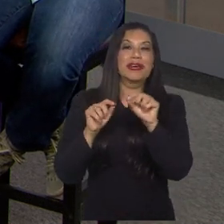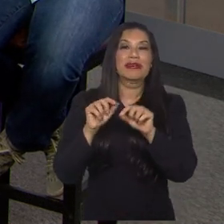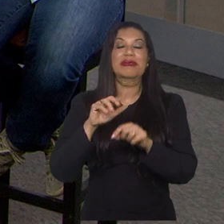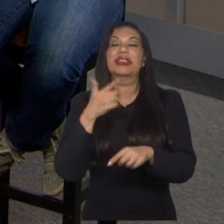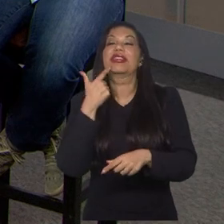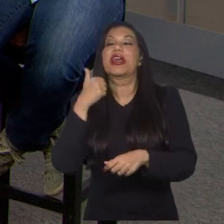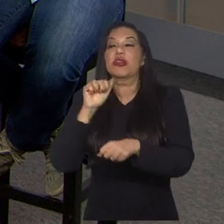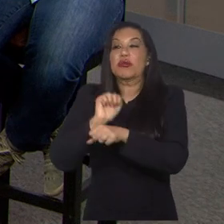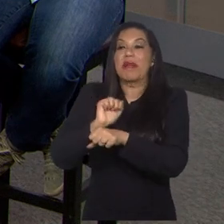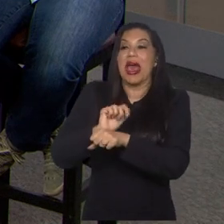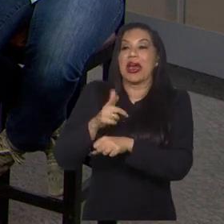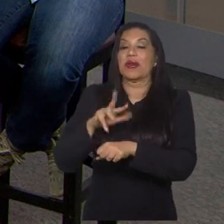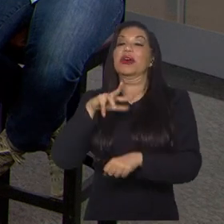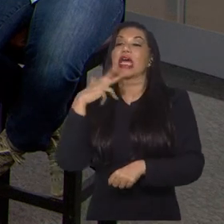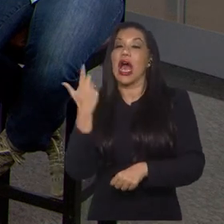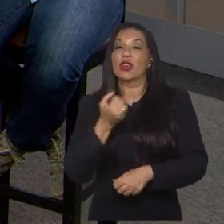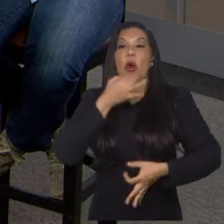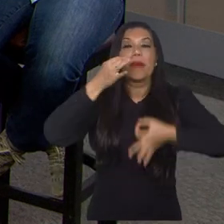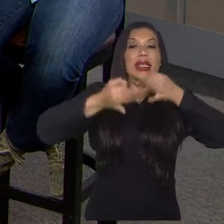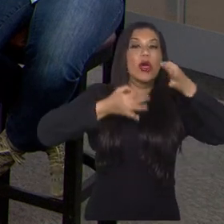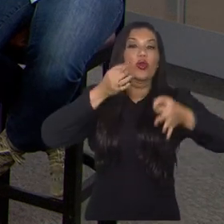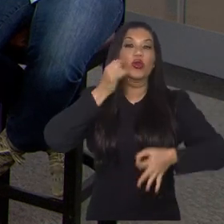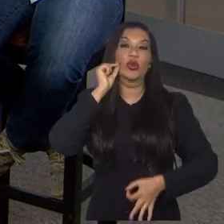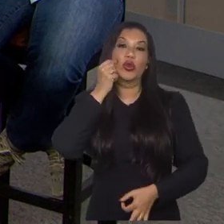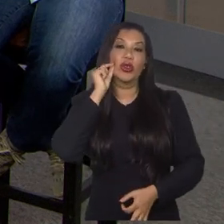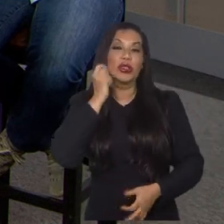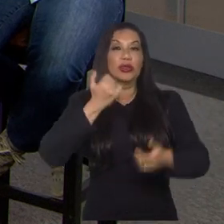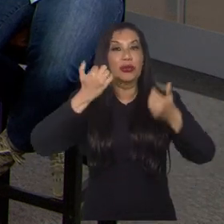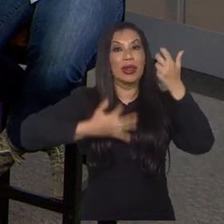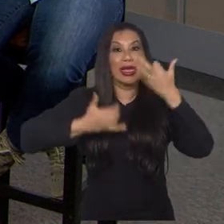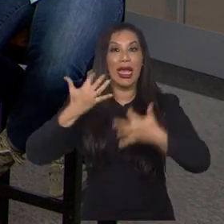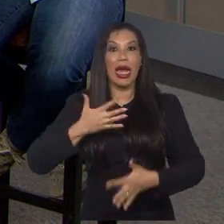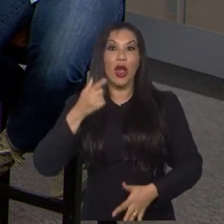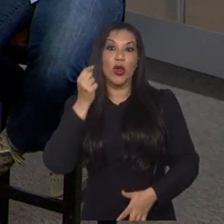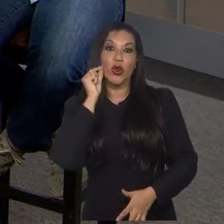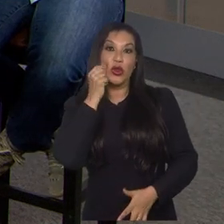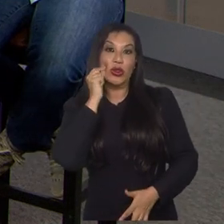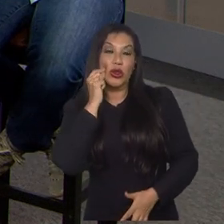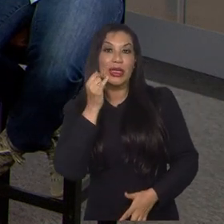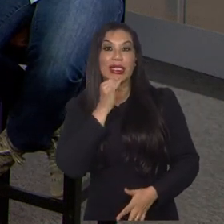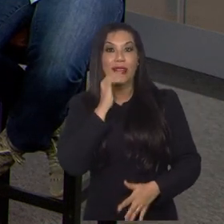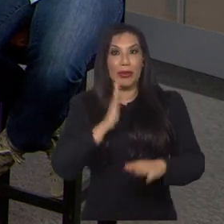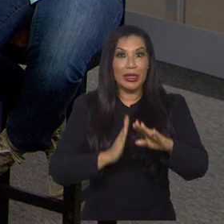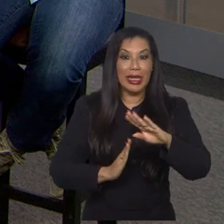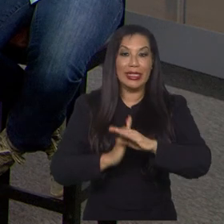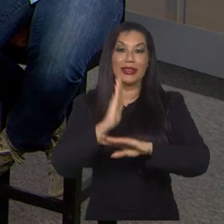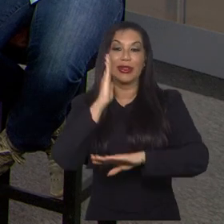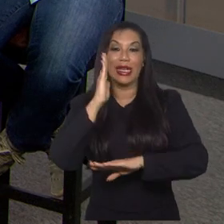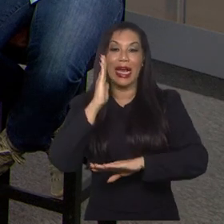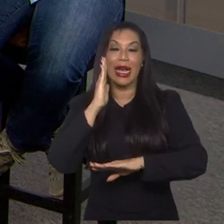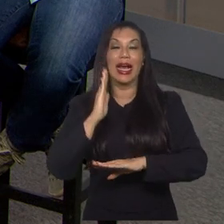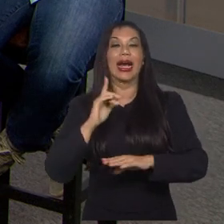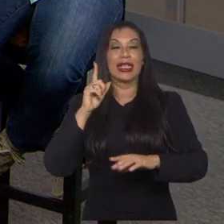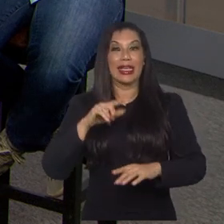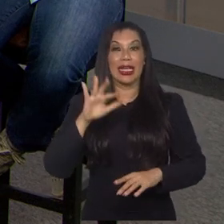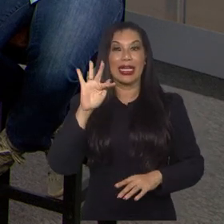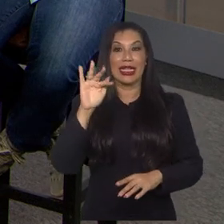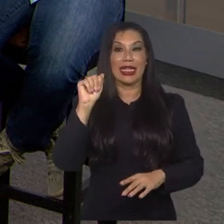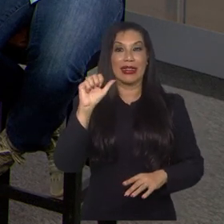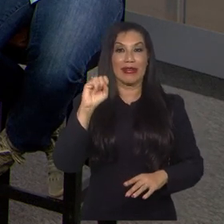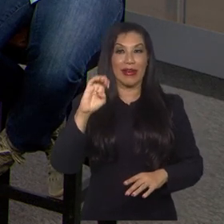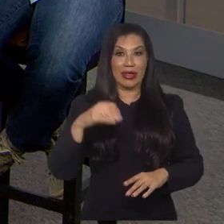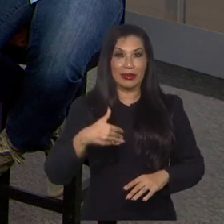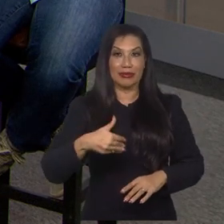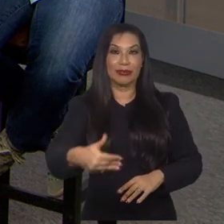Suíça? Você já disse, inclusive, que espera que ela seja uma das classificadas aí para a fase